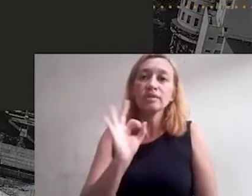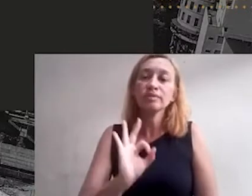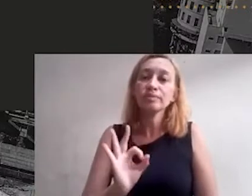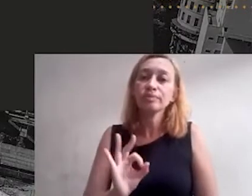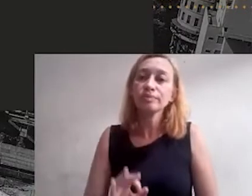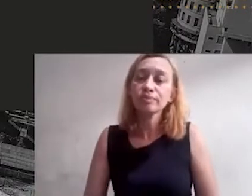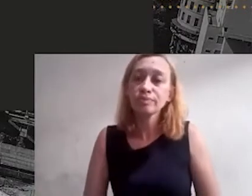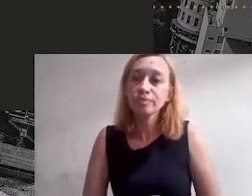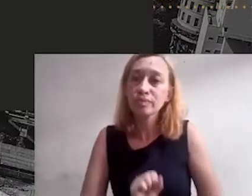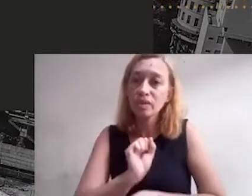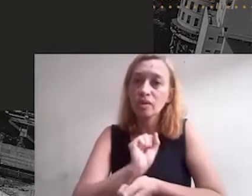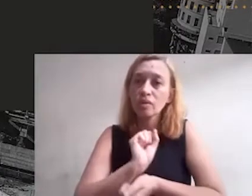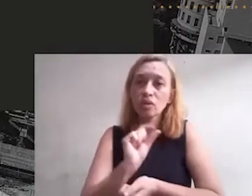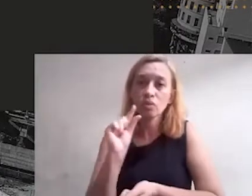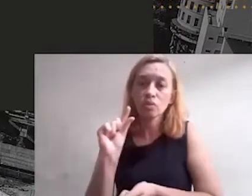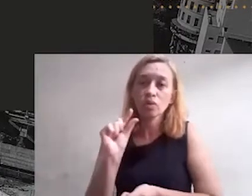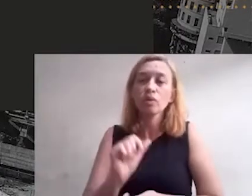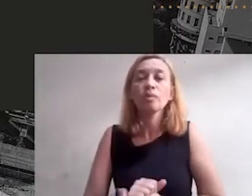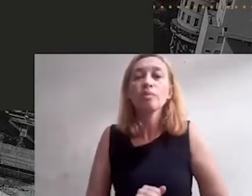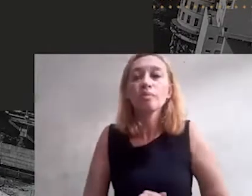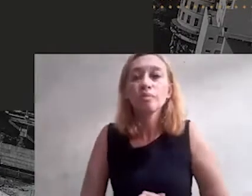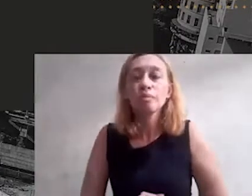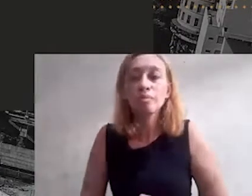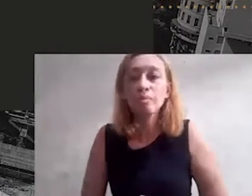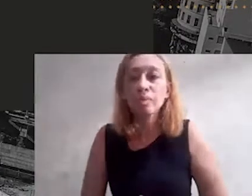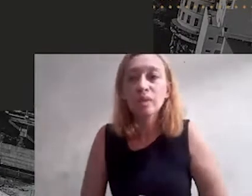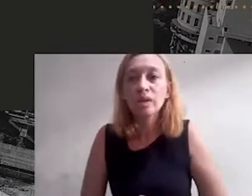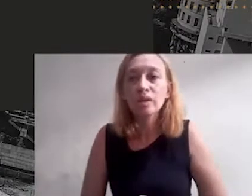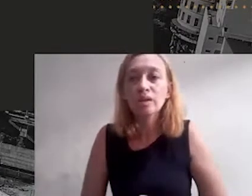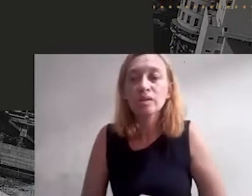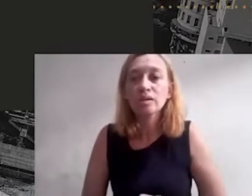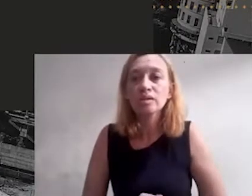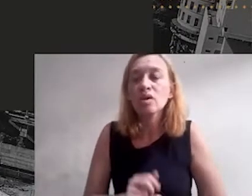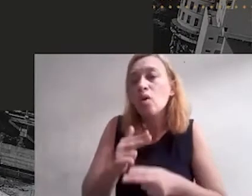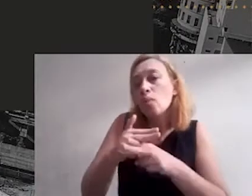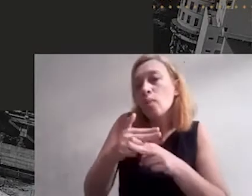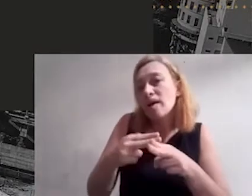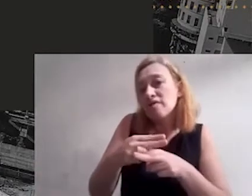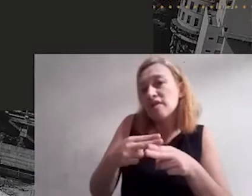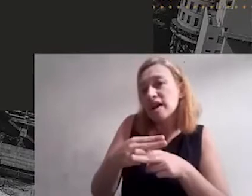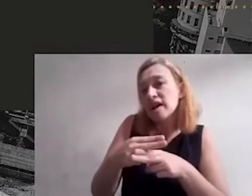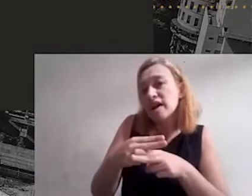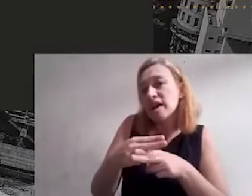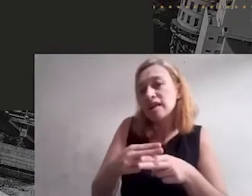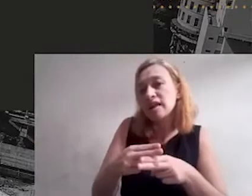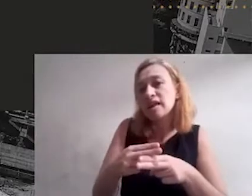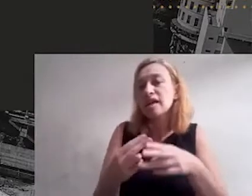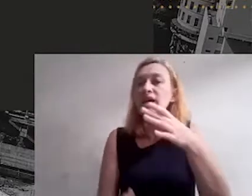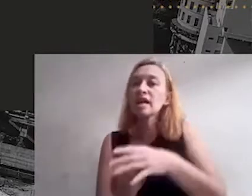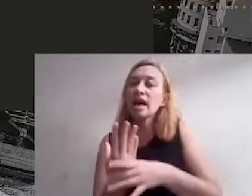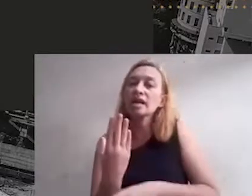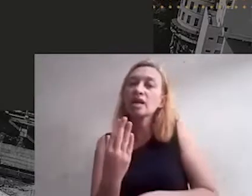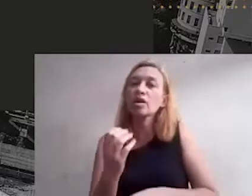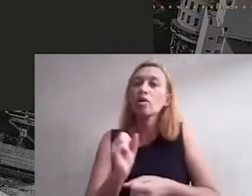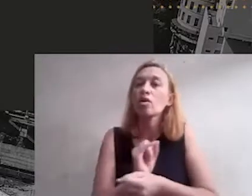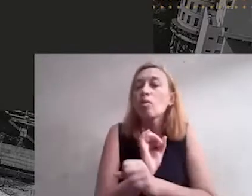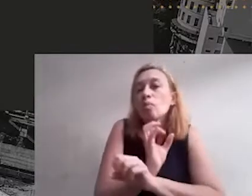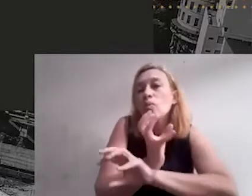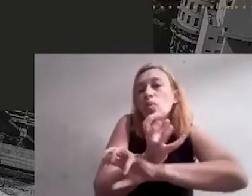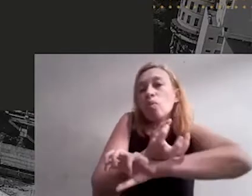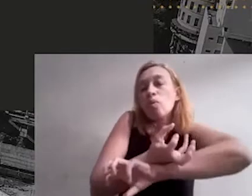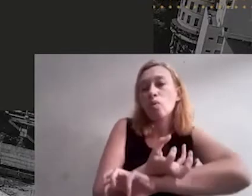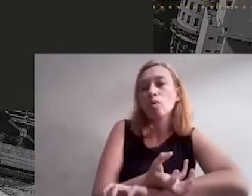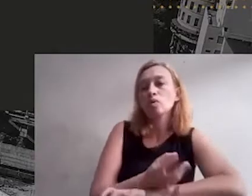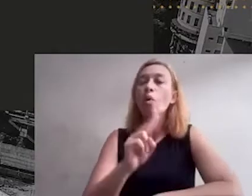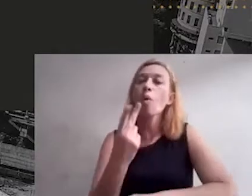limpar um peixe com um osso, uma faquinha feita com osso, feita com pedra, feita com, enfim, com algum apetrecho